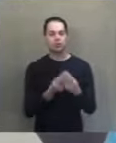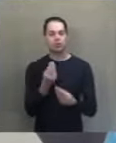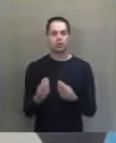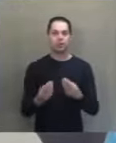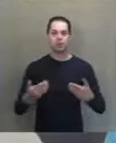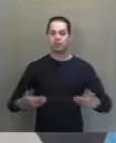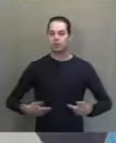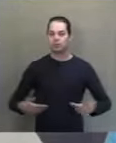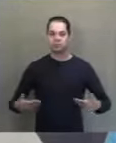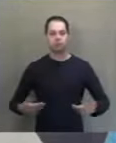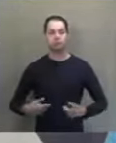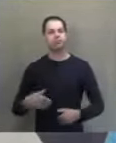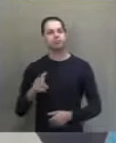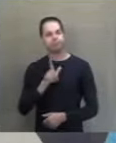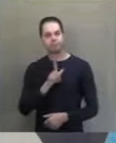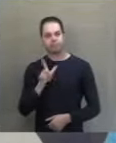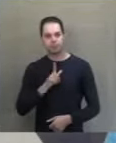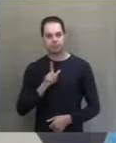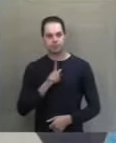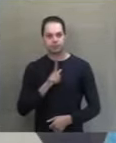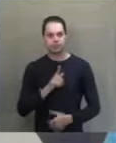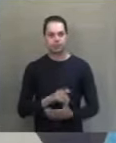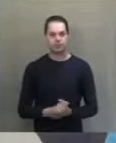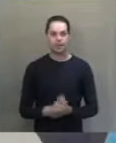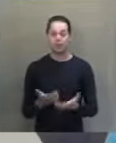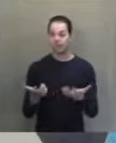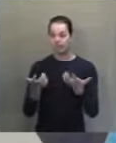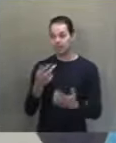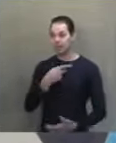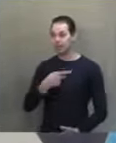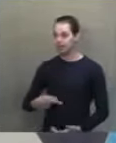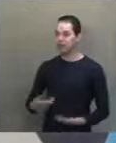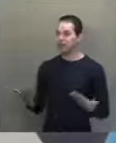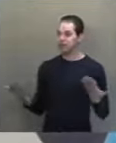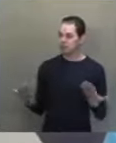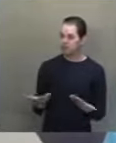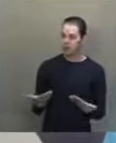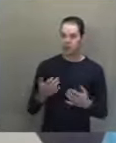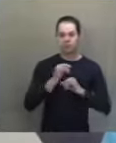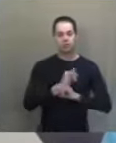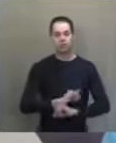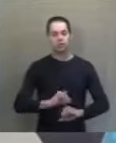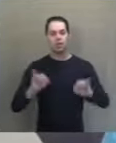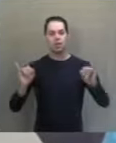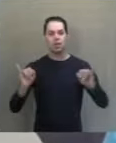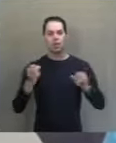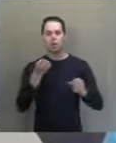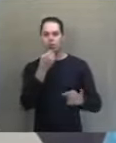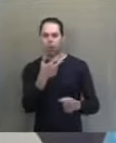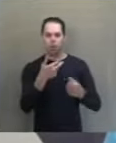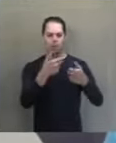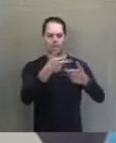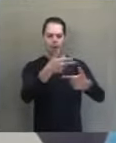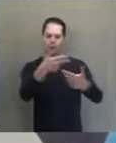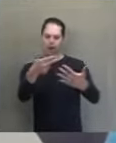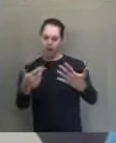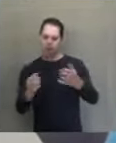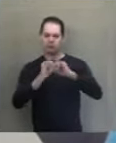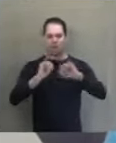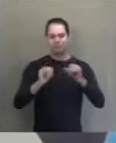extrema de alimentos. Gostaria, presidente, nesse momento, de estar falando só de notícias boas, pode ter